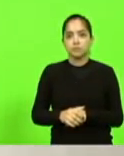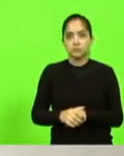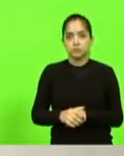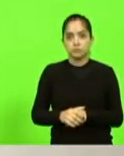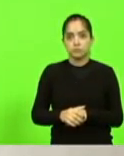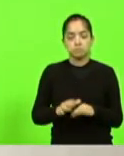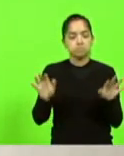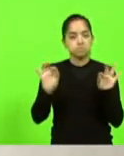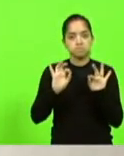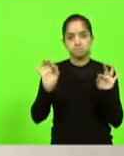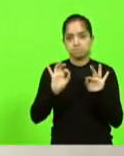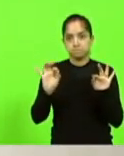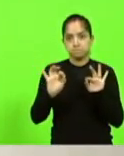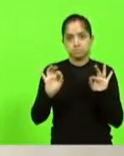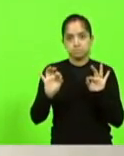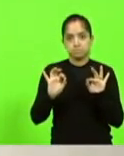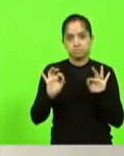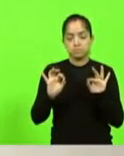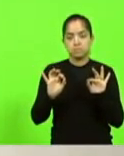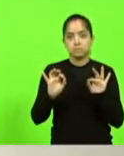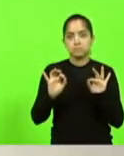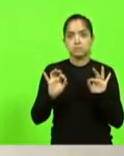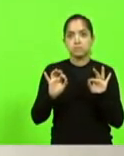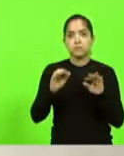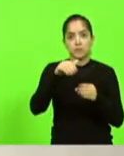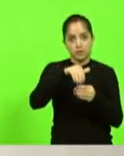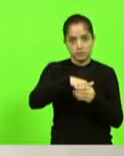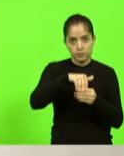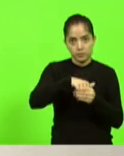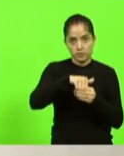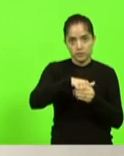Não havendo quem queira discutir, em votação?